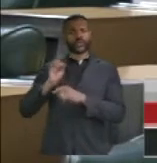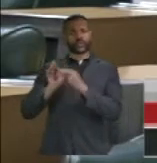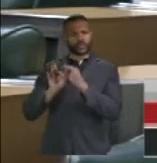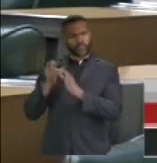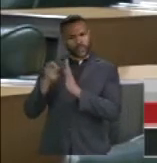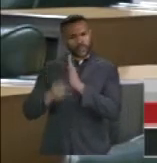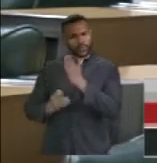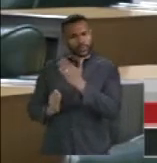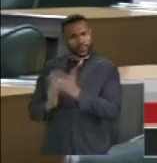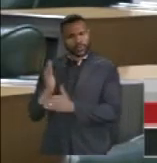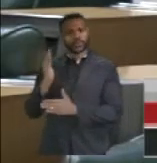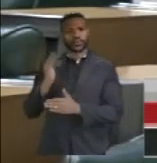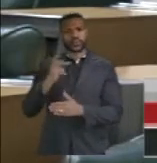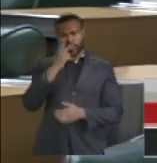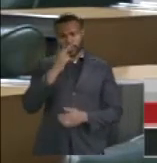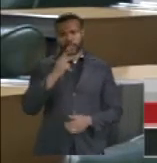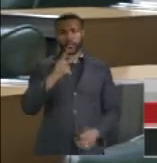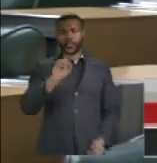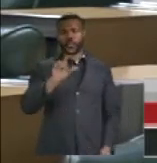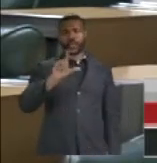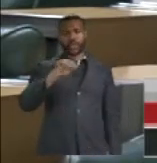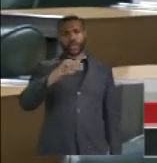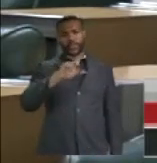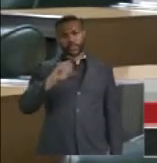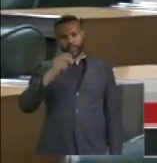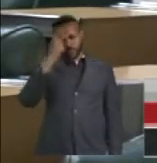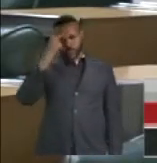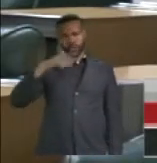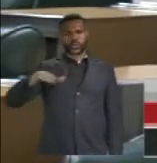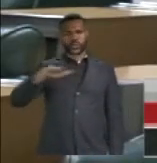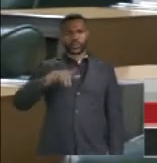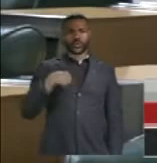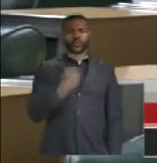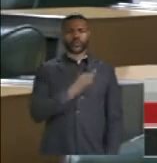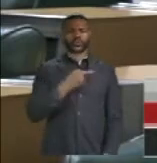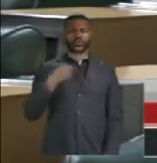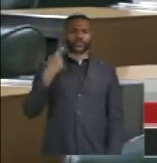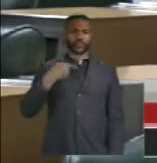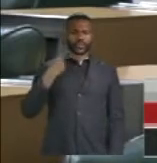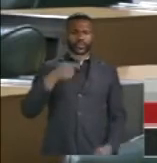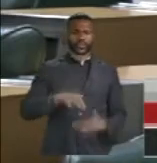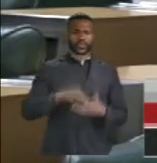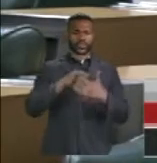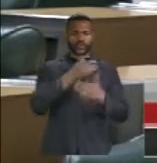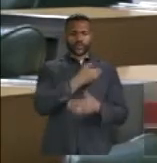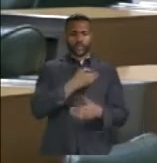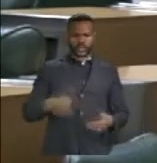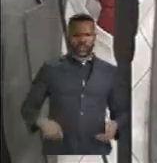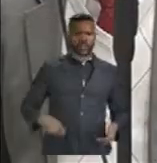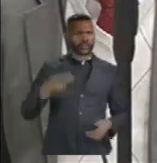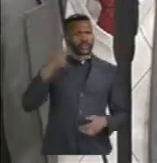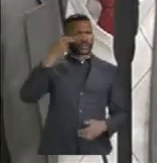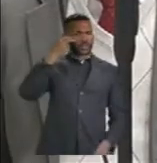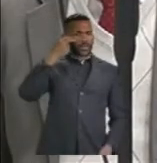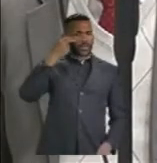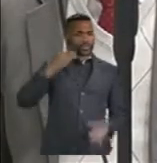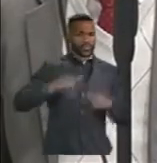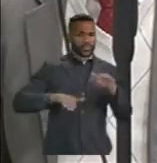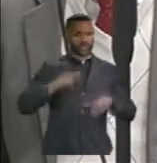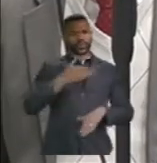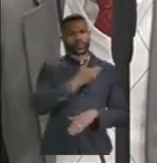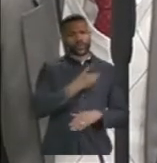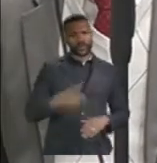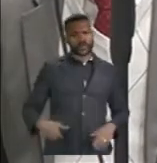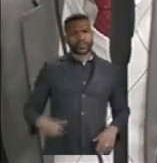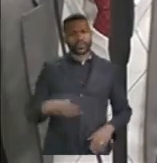um pouco polêmico muita gente talvez é o nosso deputado preso o líder do governo carlos césar talvez o governo até